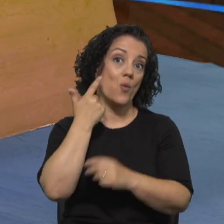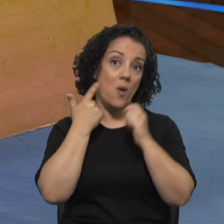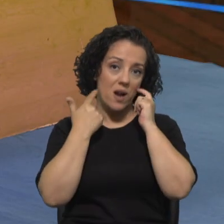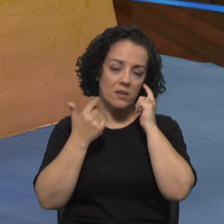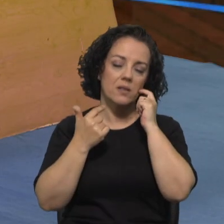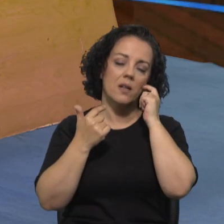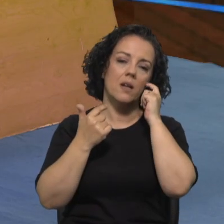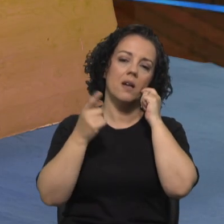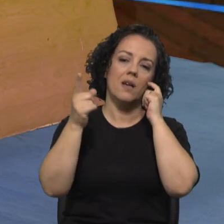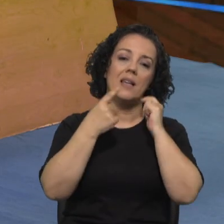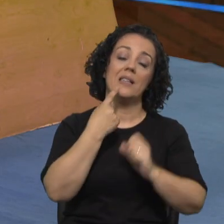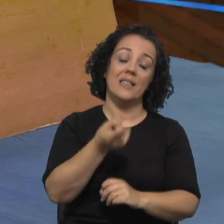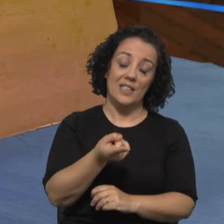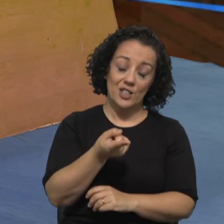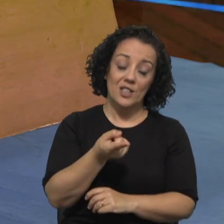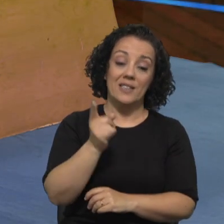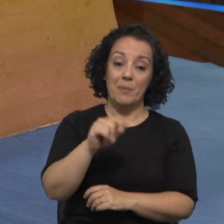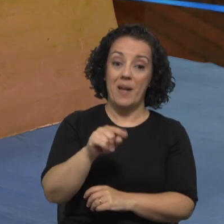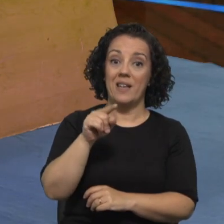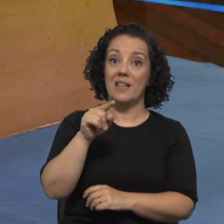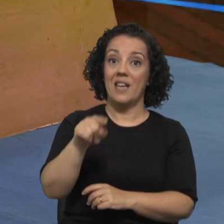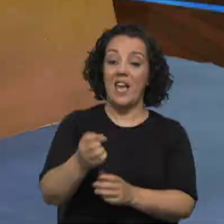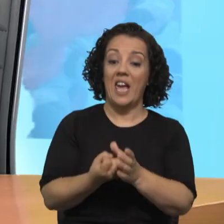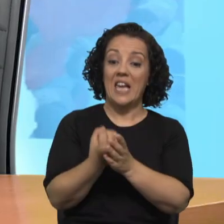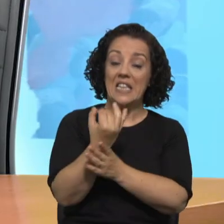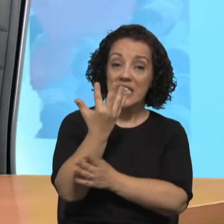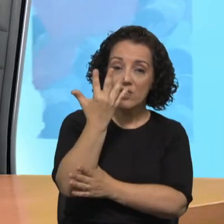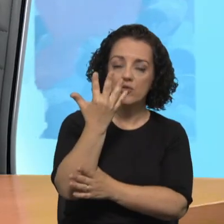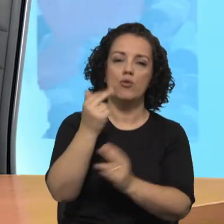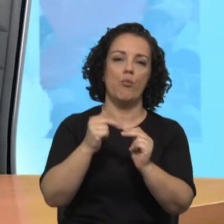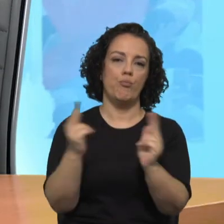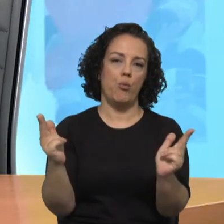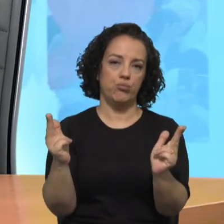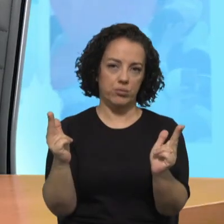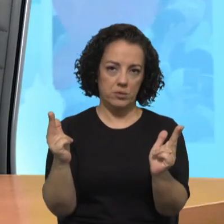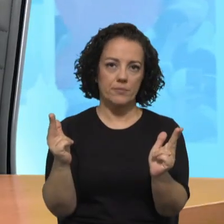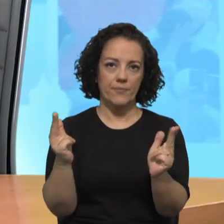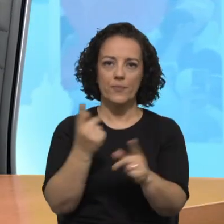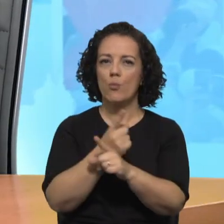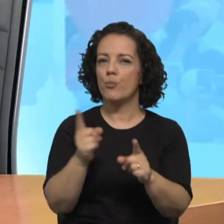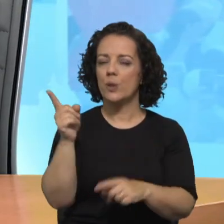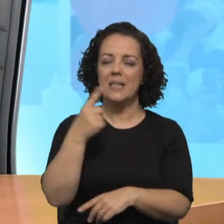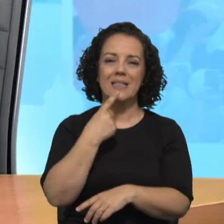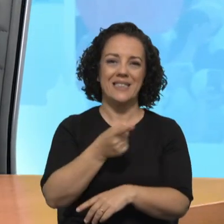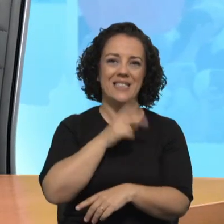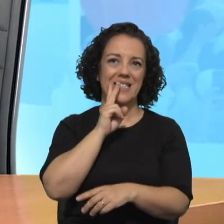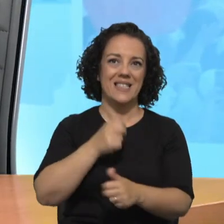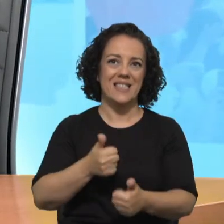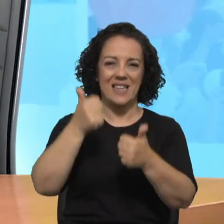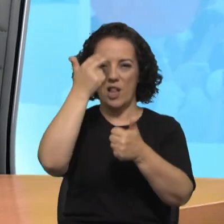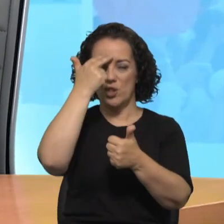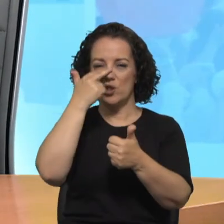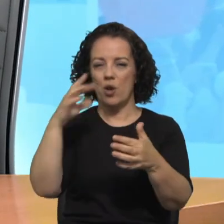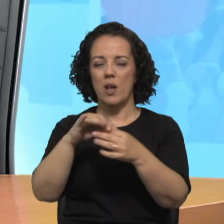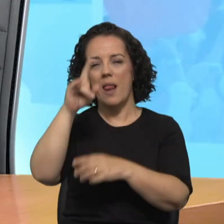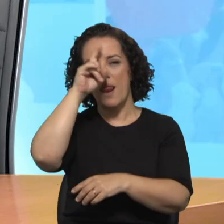lembrou também que lembrou este aspecto, raízes e pontes. Porque, no fundo, quando ele falou da cidade de história, lembrou das